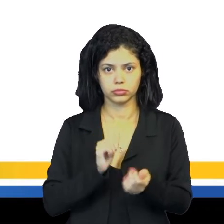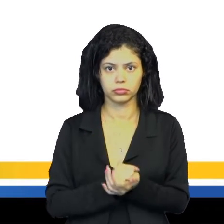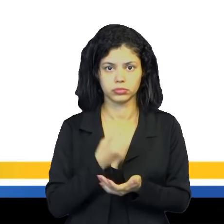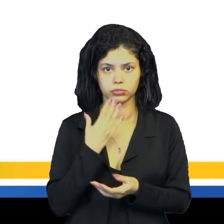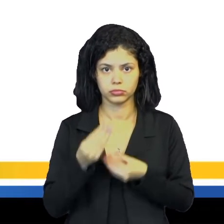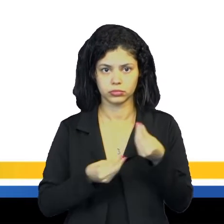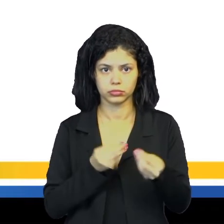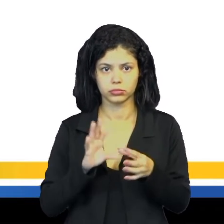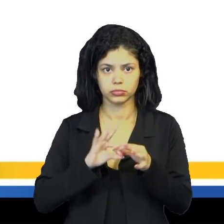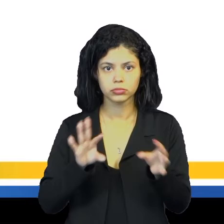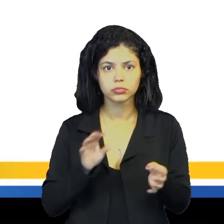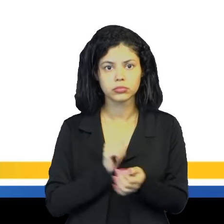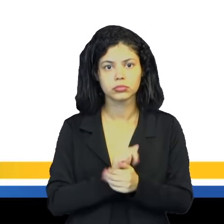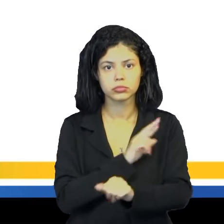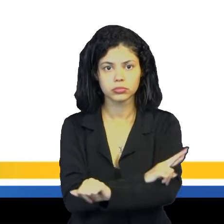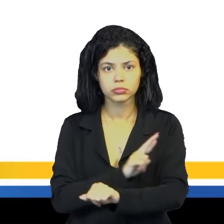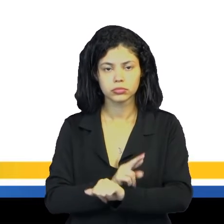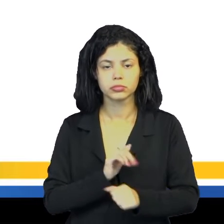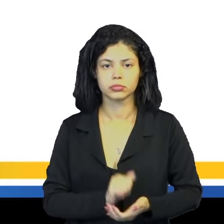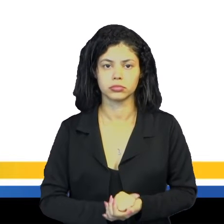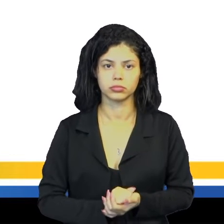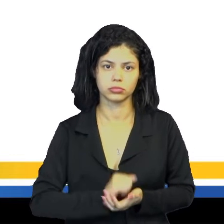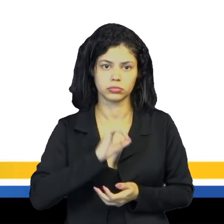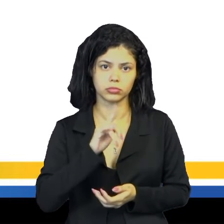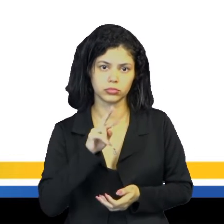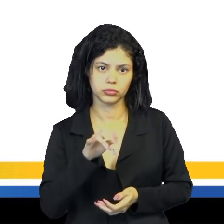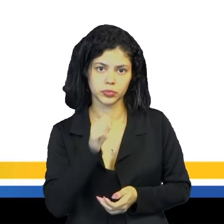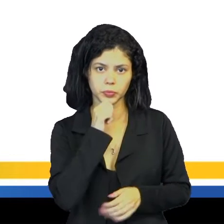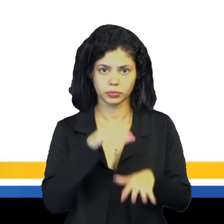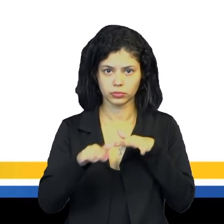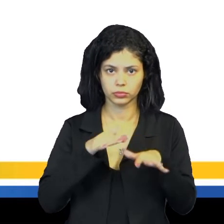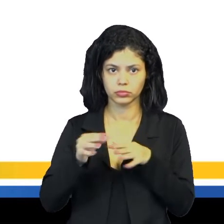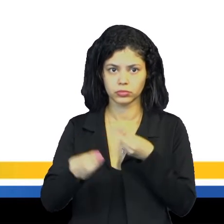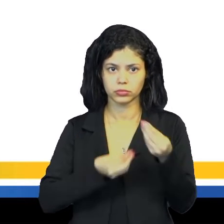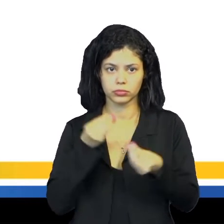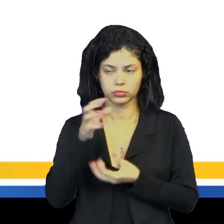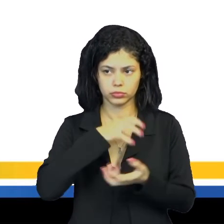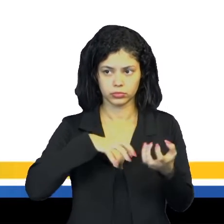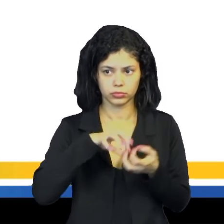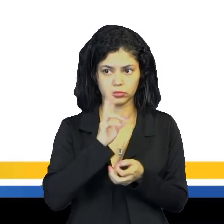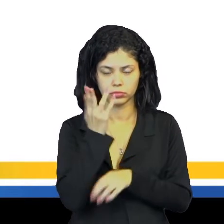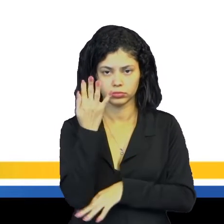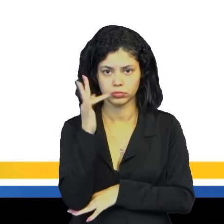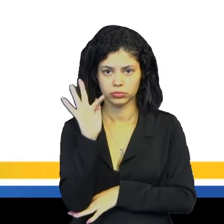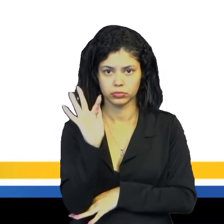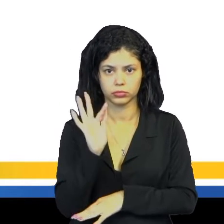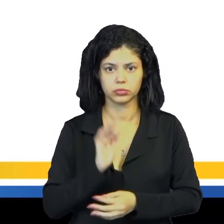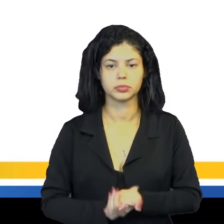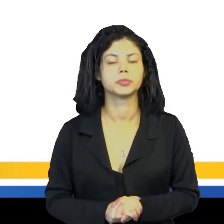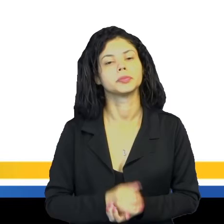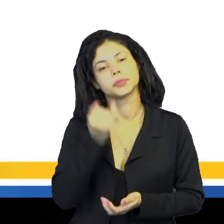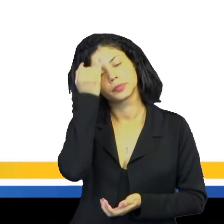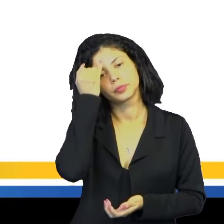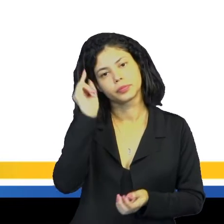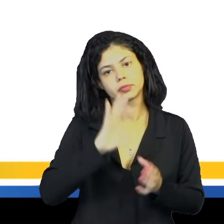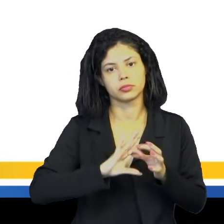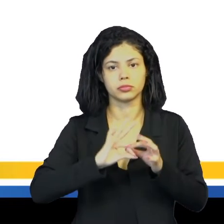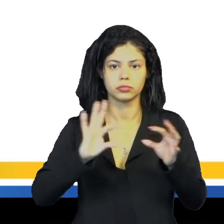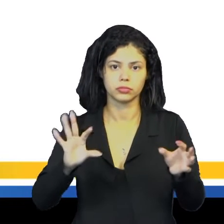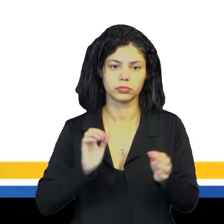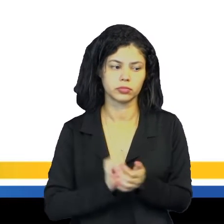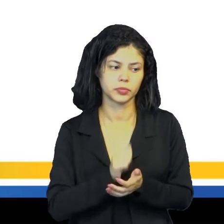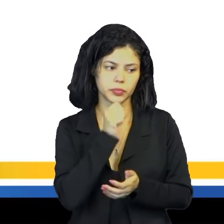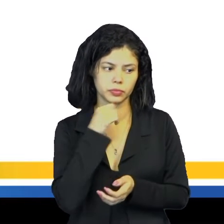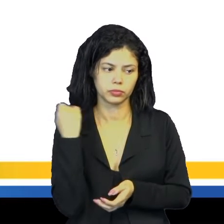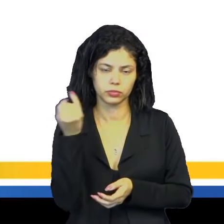econômico, né, bem como a liberdade religiosa, o que culminou em movimentos como a Revolução Francesa. A ideia do liberalismo, é